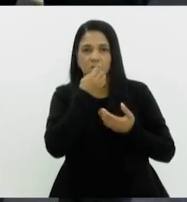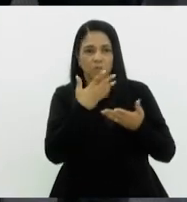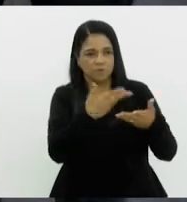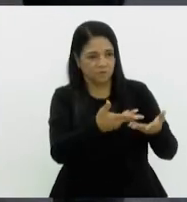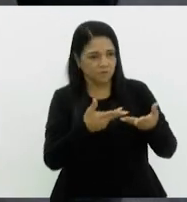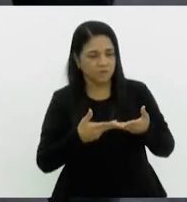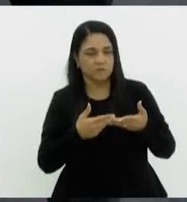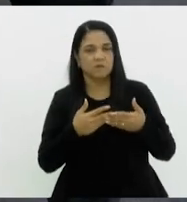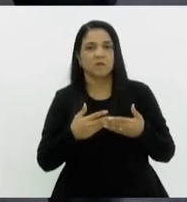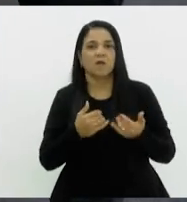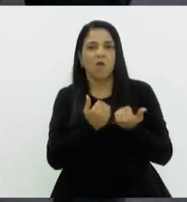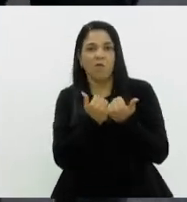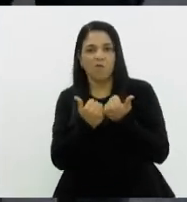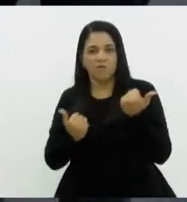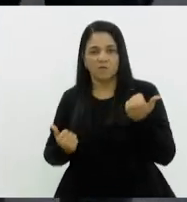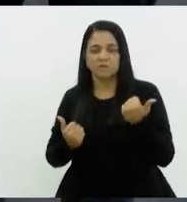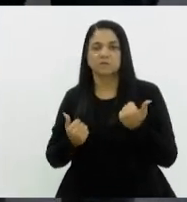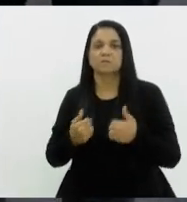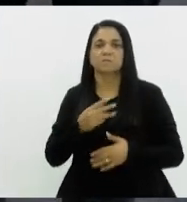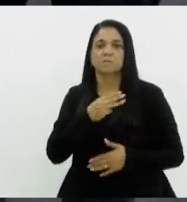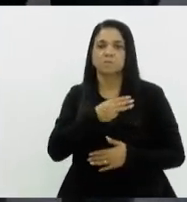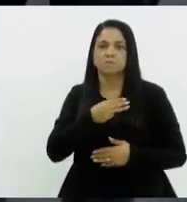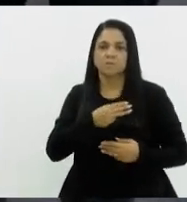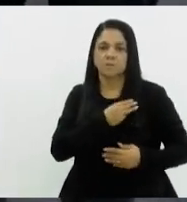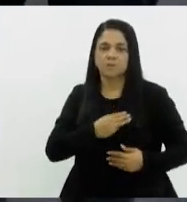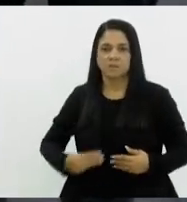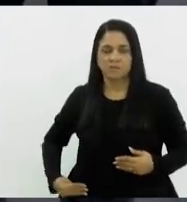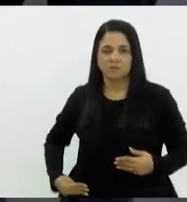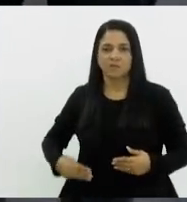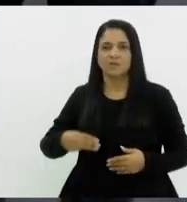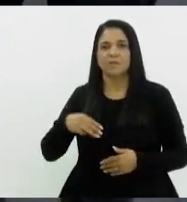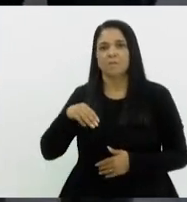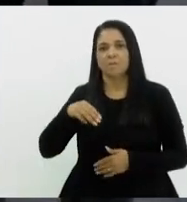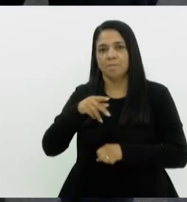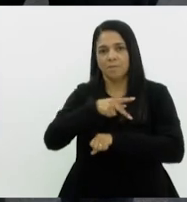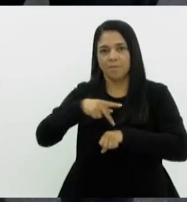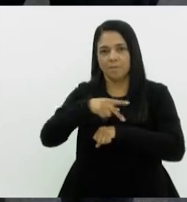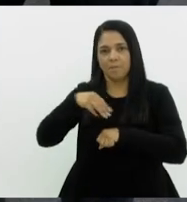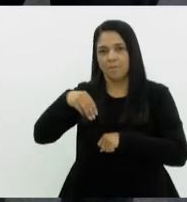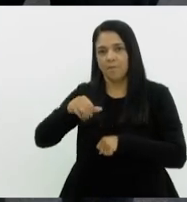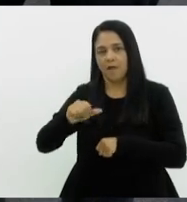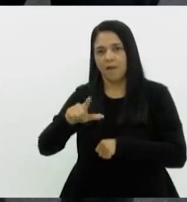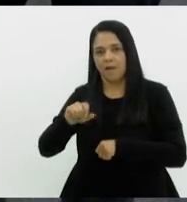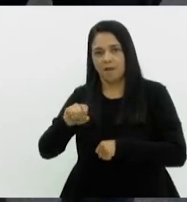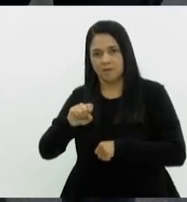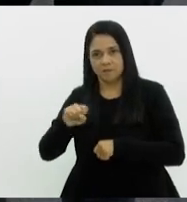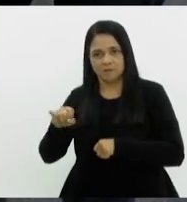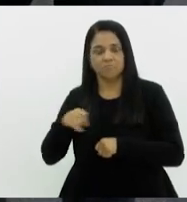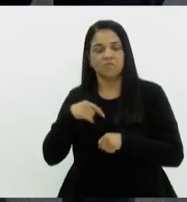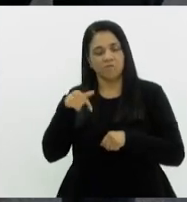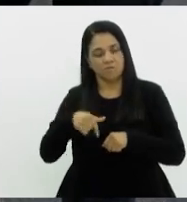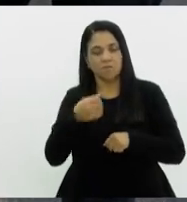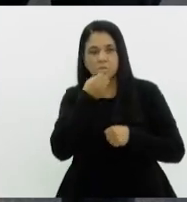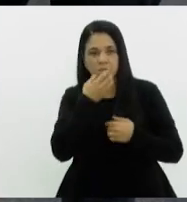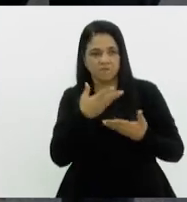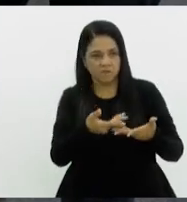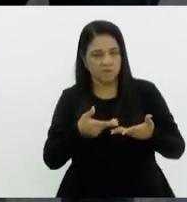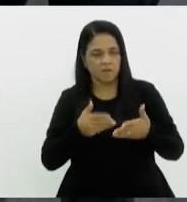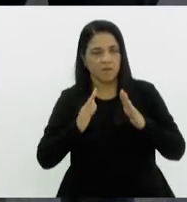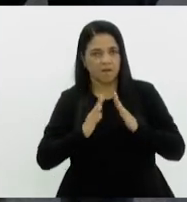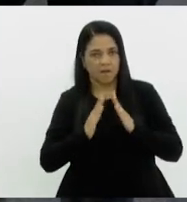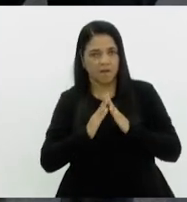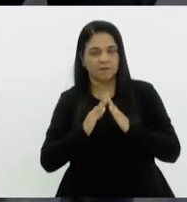ao vice-ministro da Malásia, o senhor e a sua equipe, sejam bem-vindos à Casa do Povo, aqui no estado do Rio de